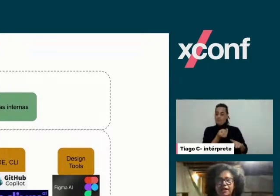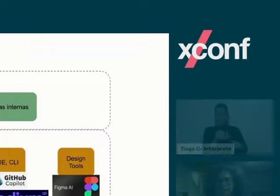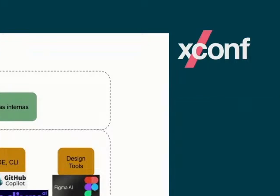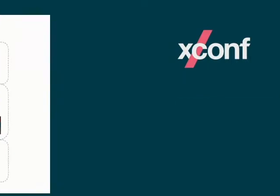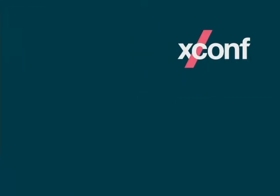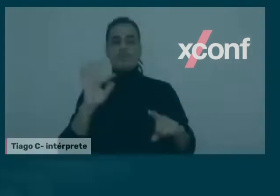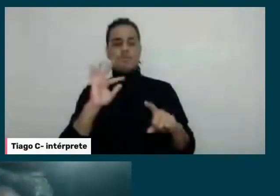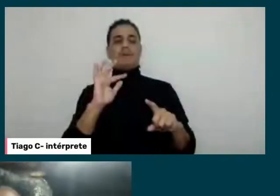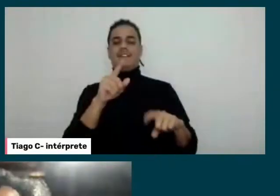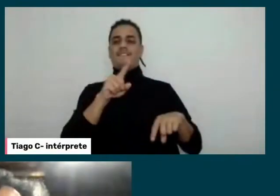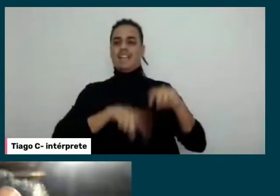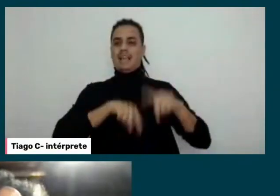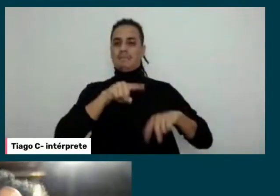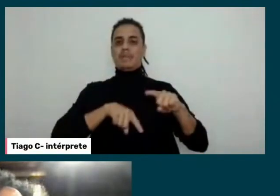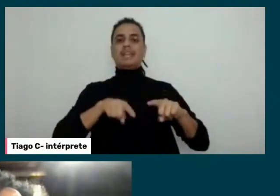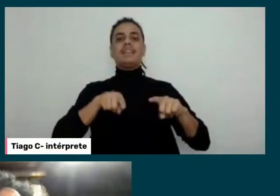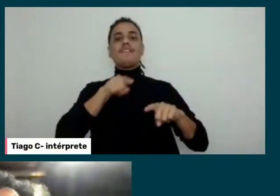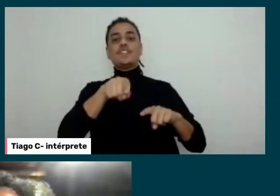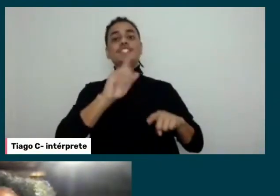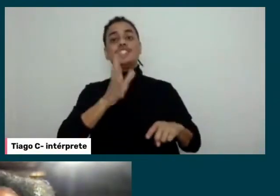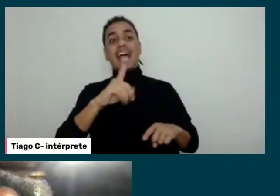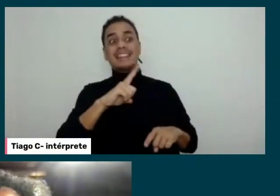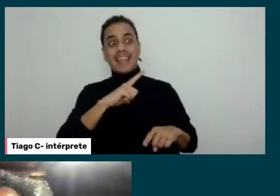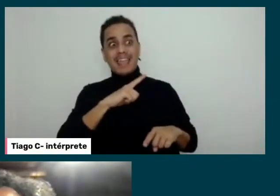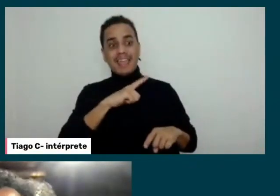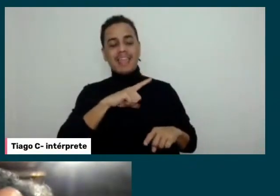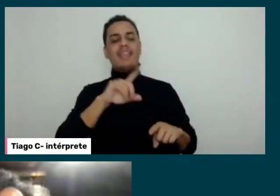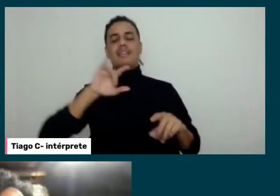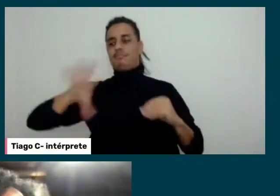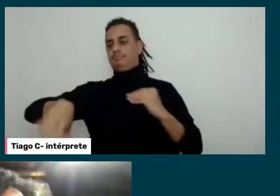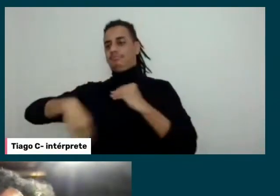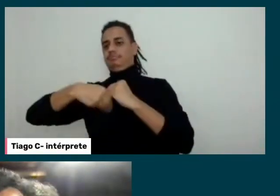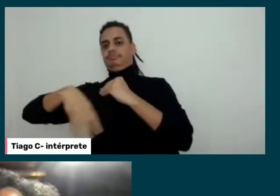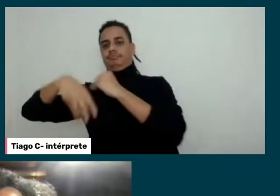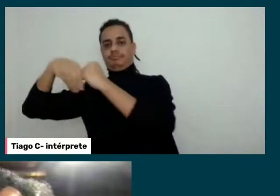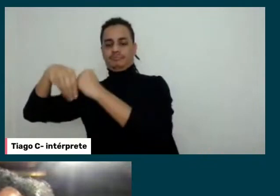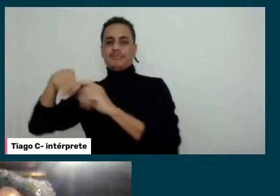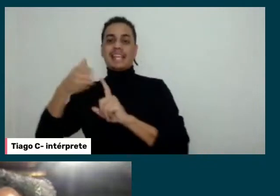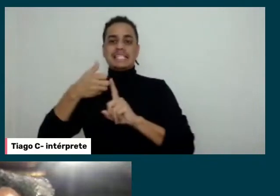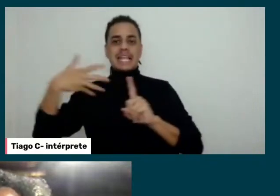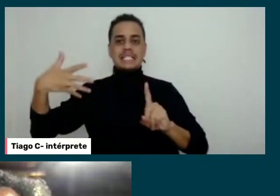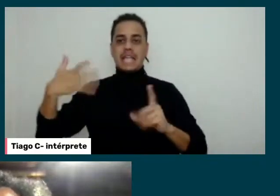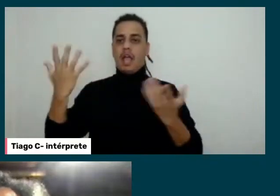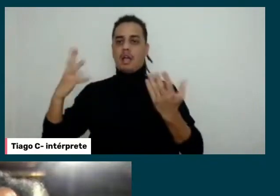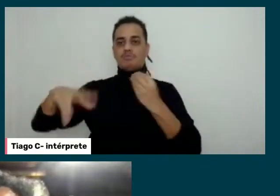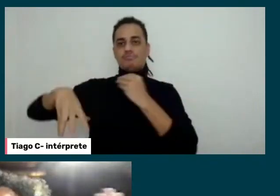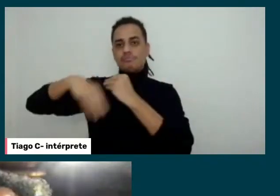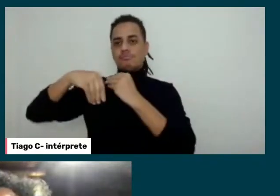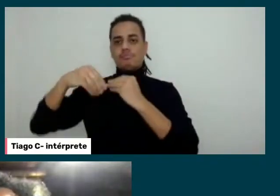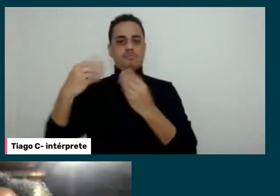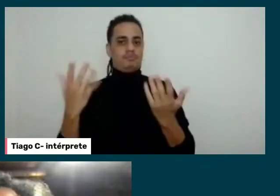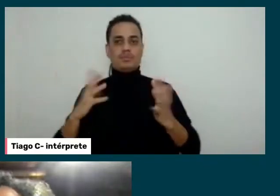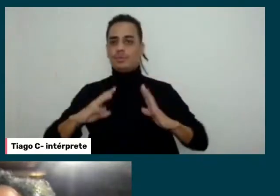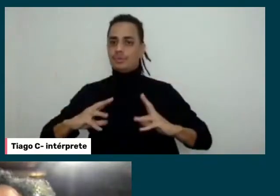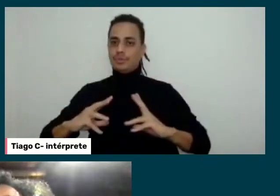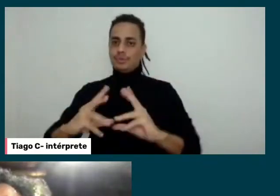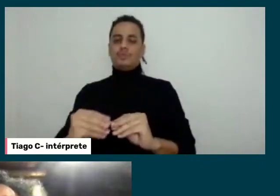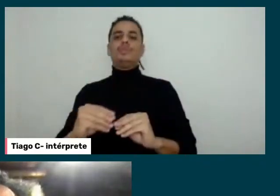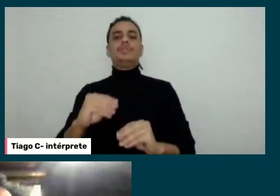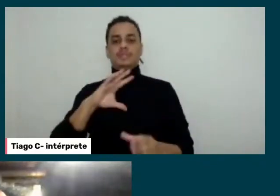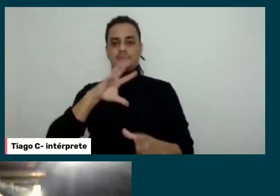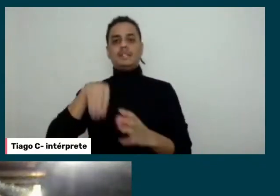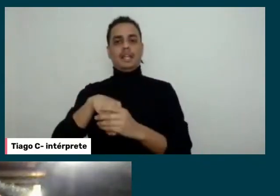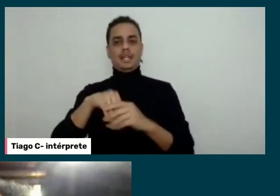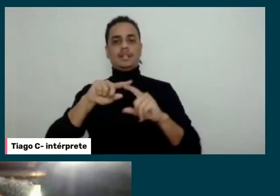você já tem dentro do seu parque, né? Então, estão surgindo extensões em todas as ferramentas que fazem parte do